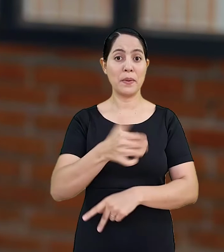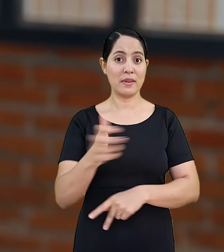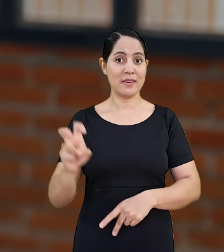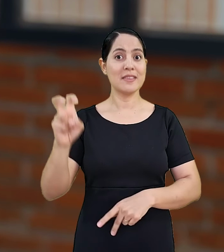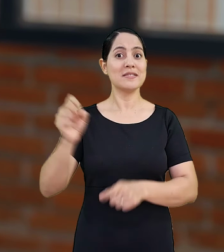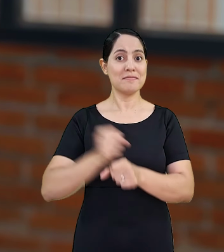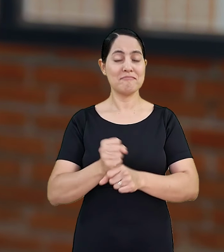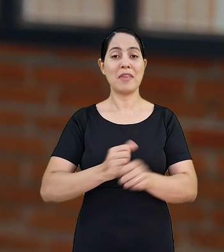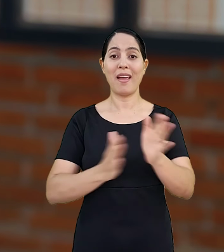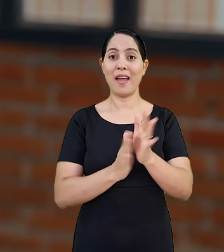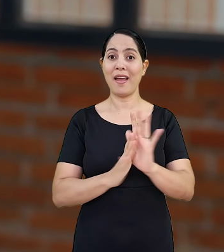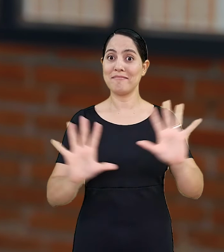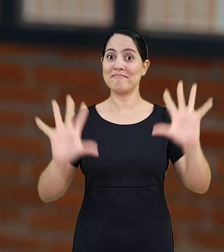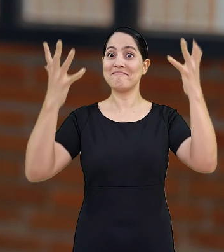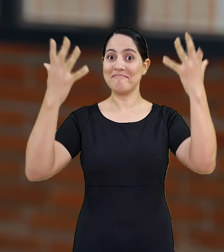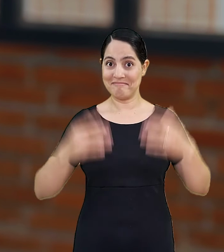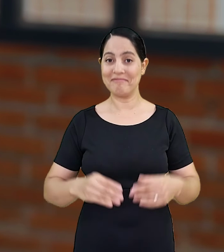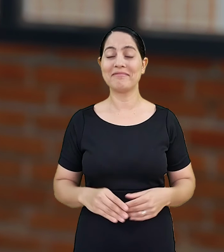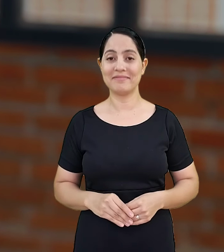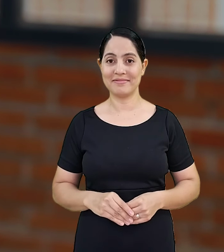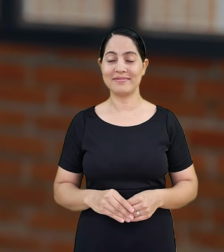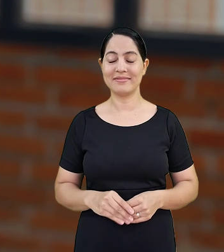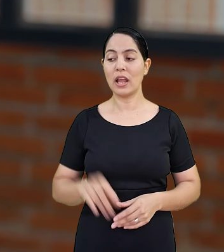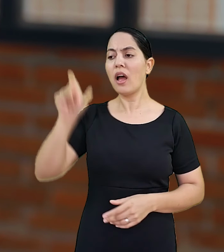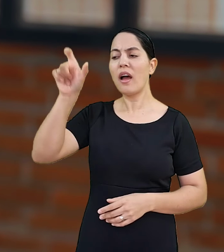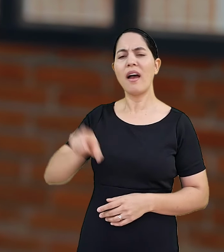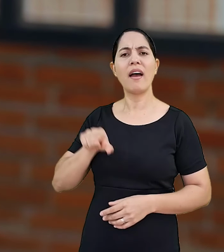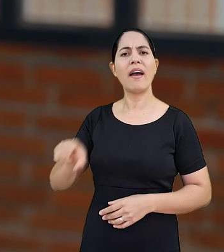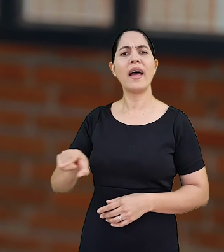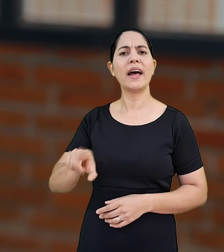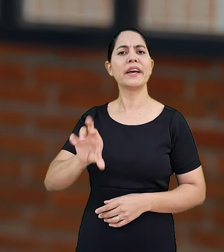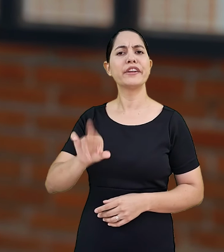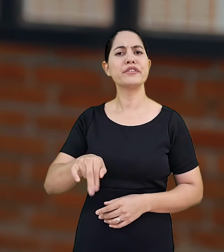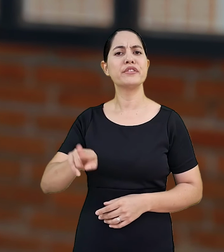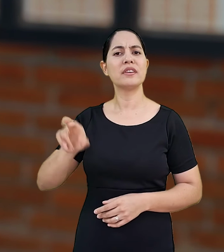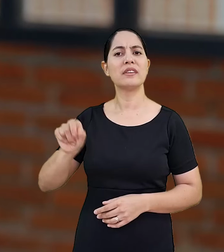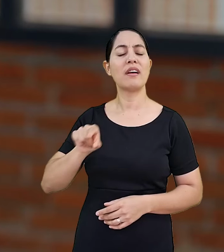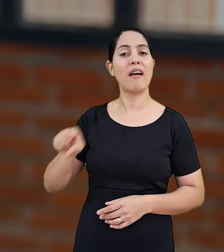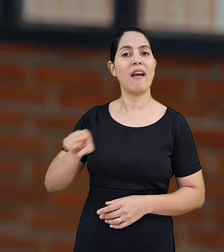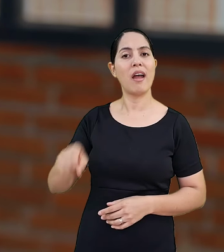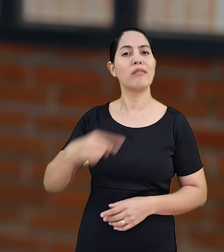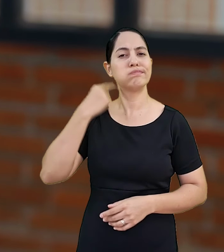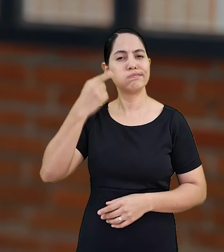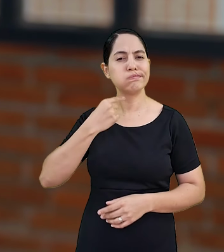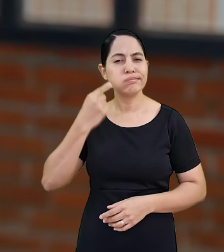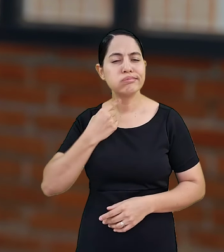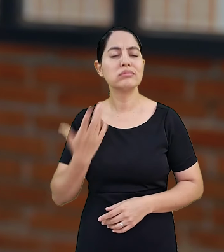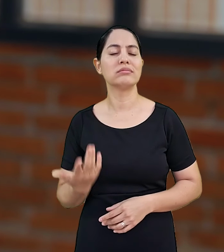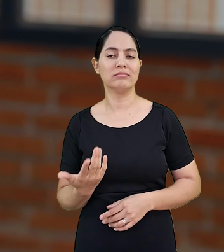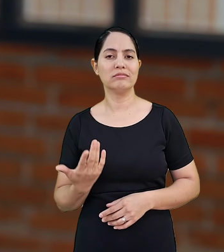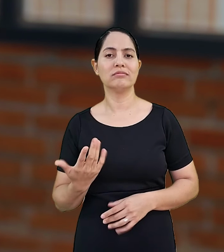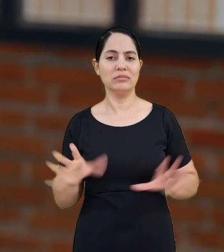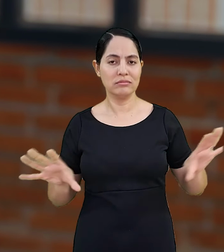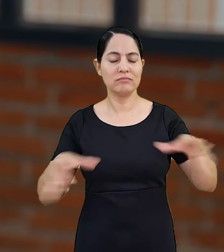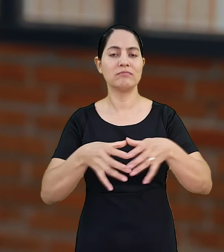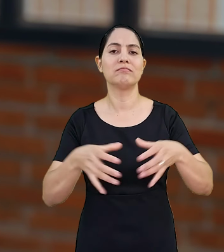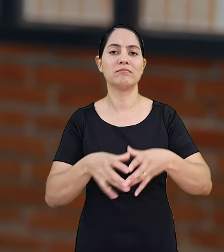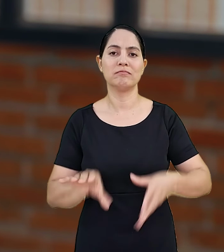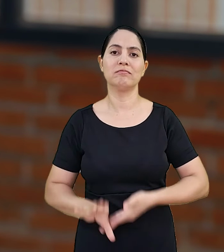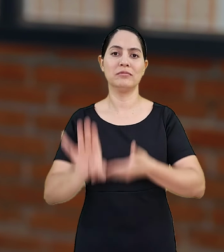Cristina Cordeiro é secretária-geral adjunta e corregedora nacional da OAB. A advogada, que compõe a diretoria do